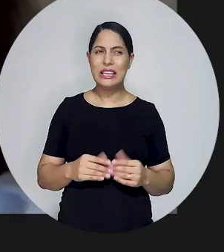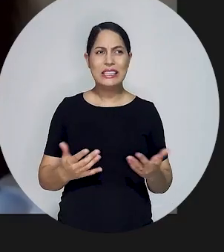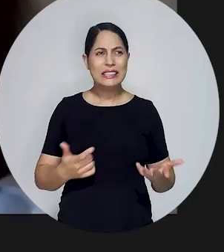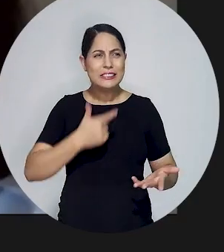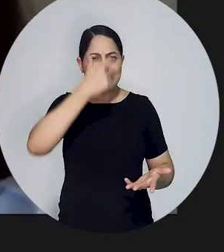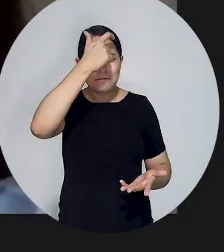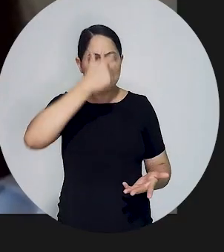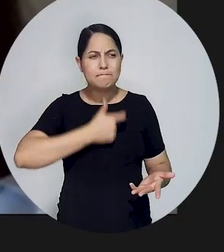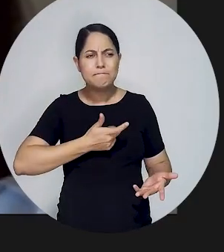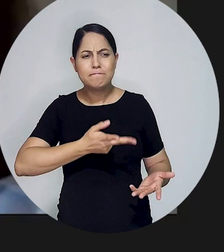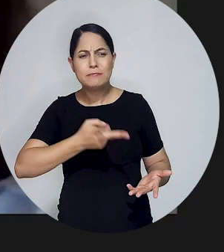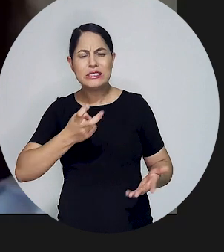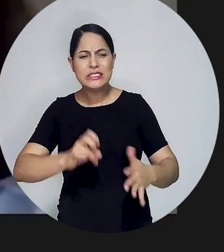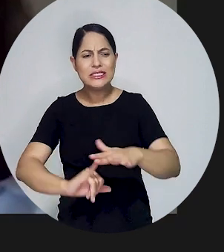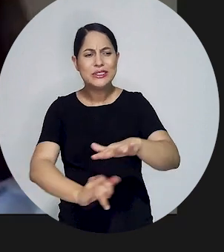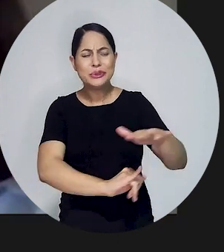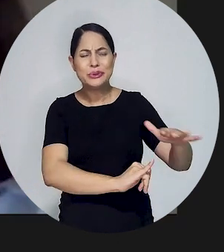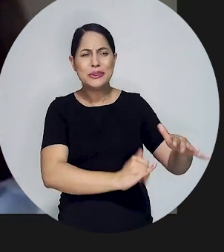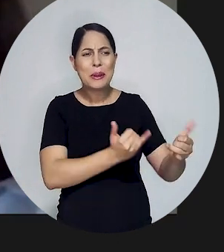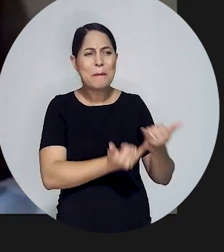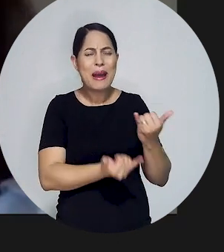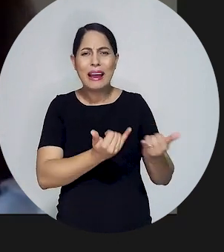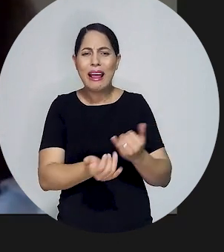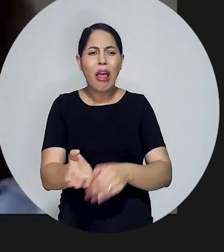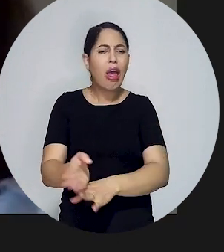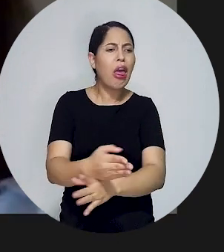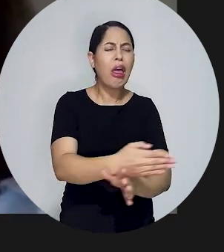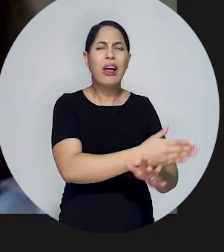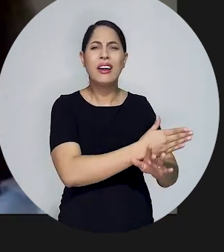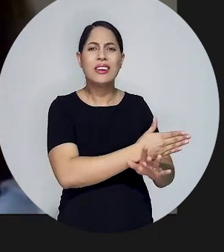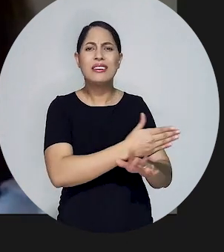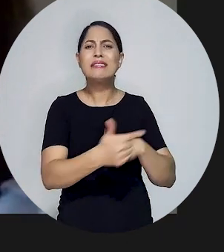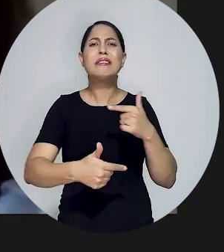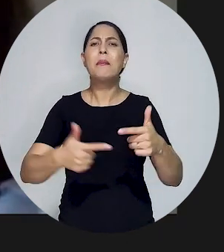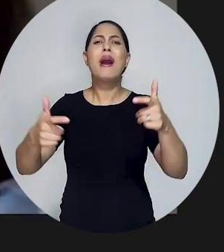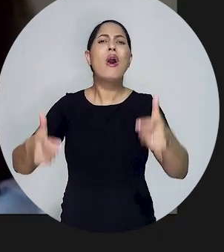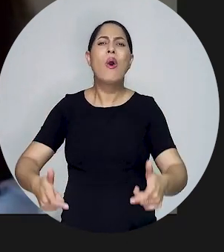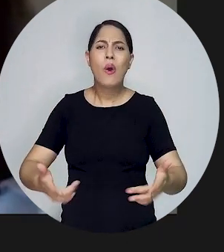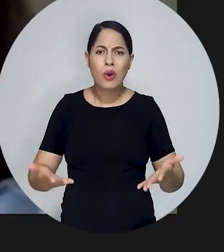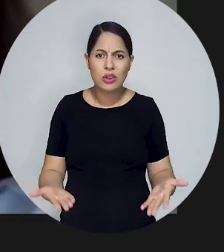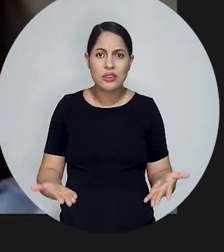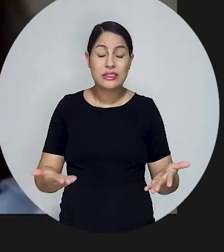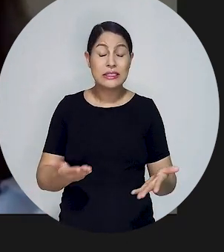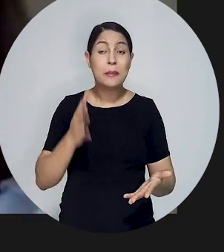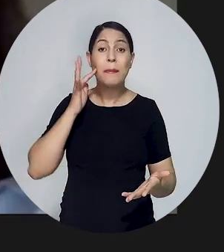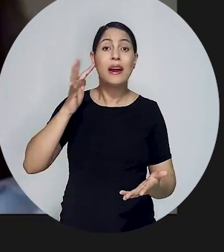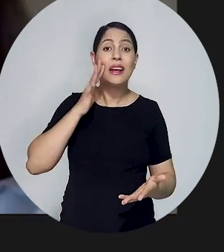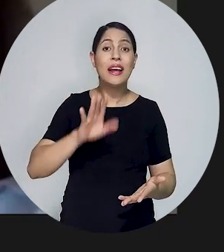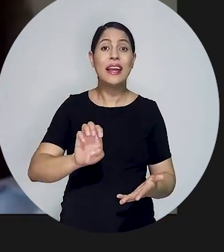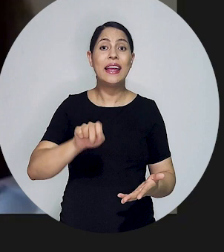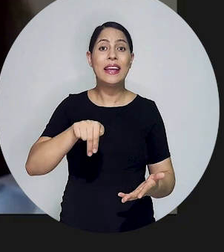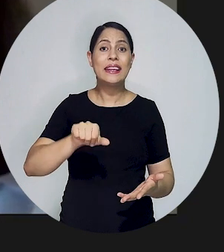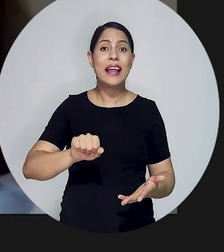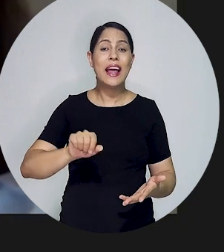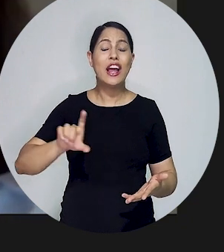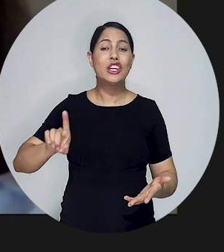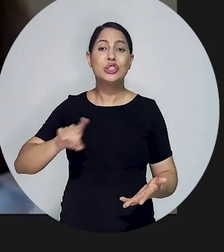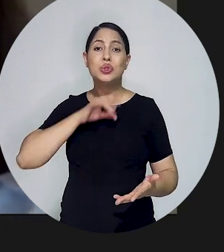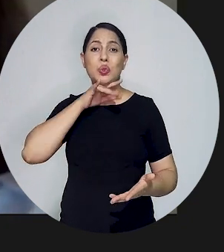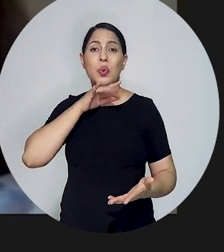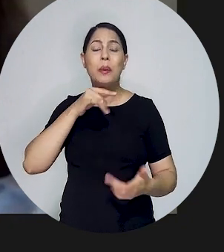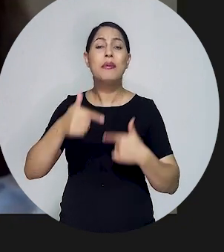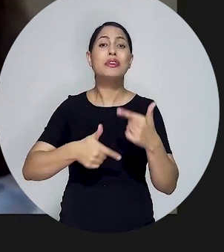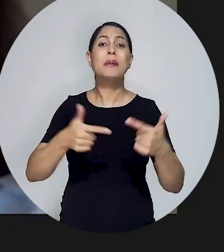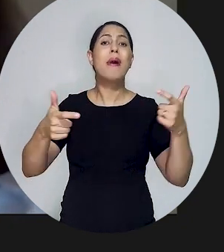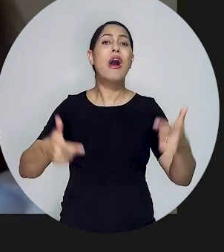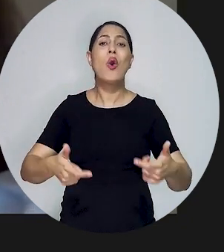Eu vejo muitas vezes as instituições um pouco perdidas. Onde trabalhar, né? Se eu tenho um ENAD ruim, onde que eu vou trabalhar? Eu